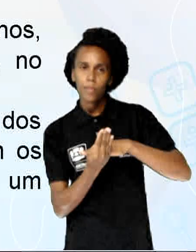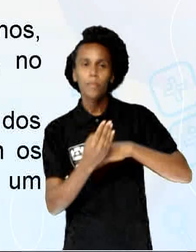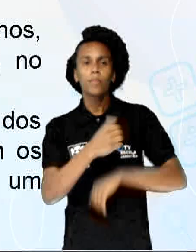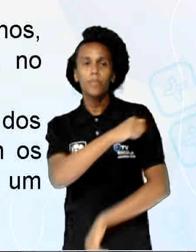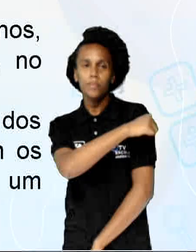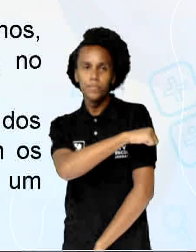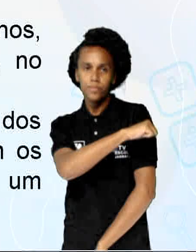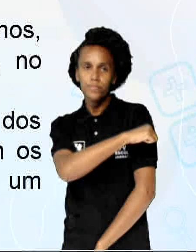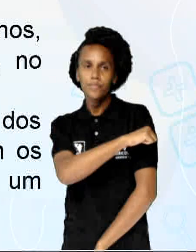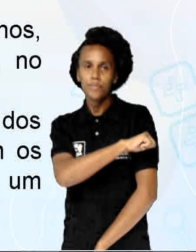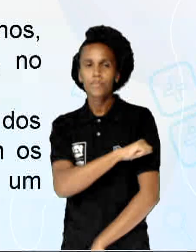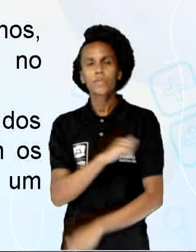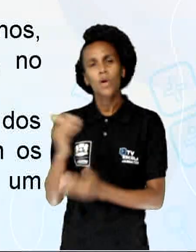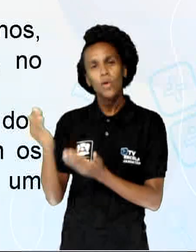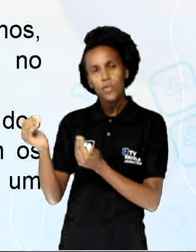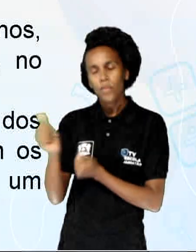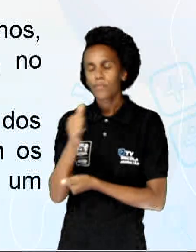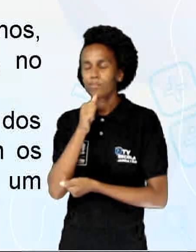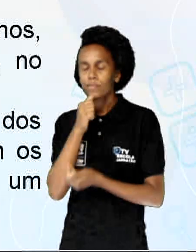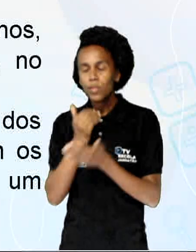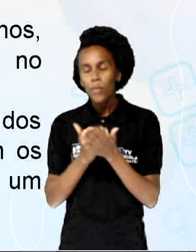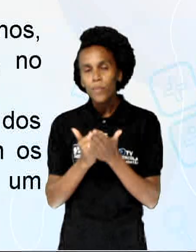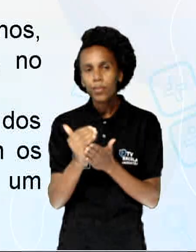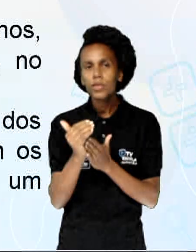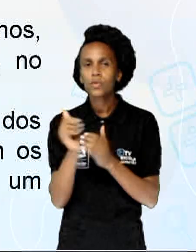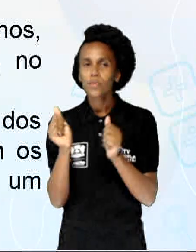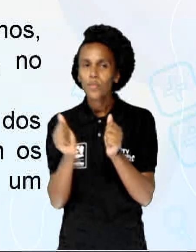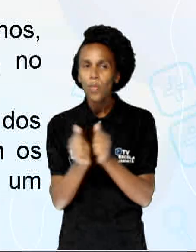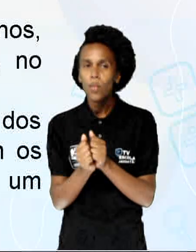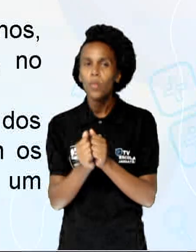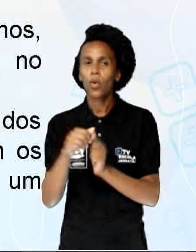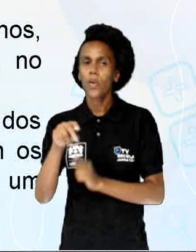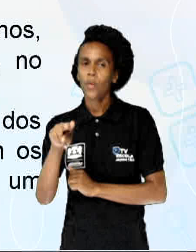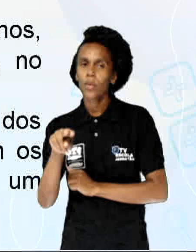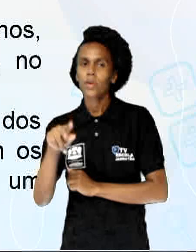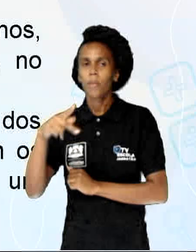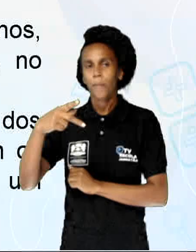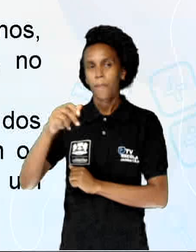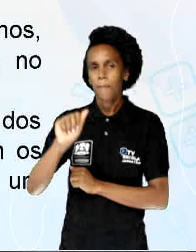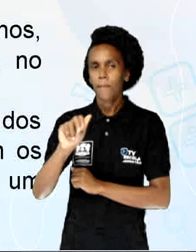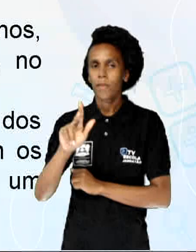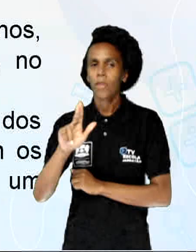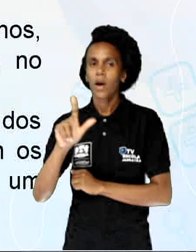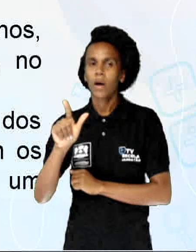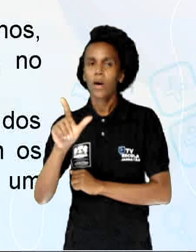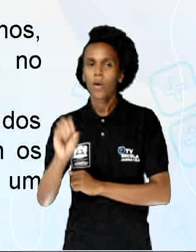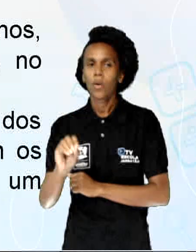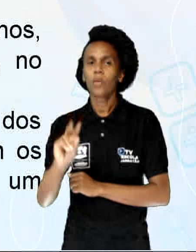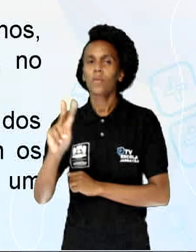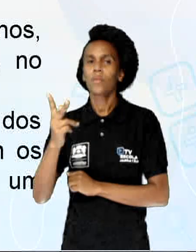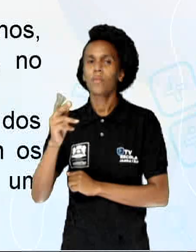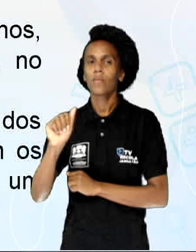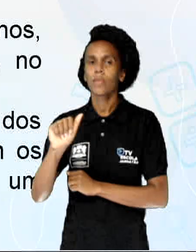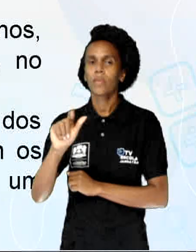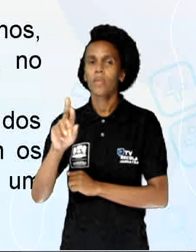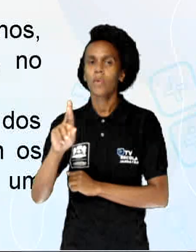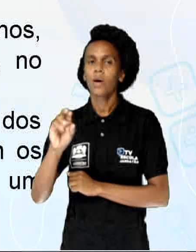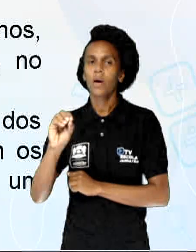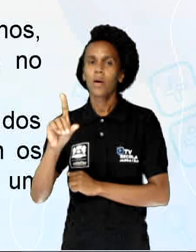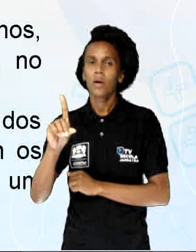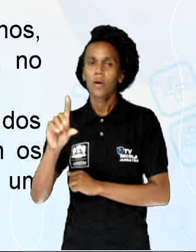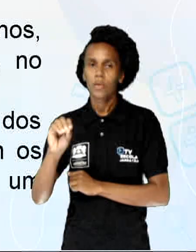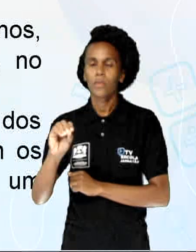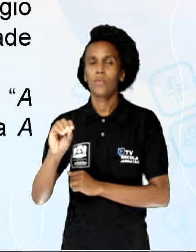Oswaldo Tapajós. Com os amigos do Colégio Santo Inácio, formou-se em 1917 um conjunto musical